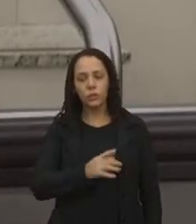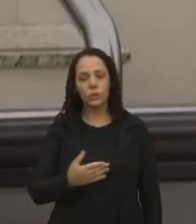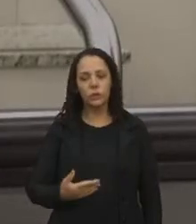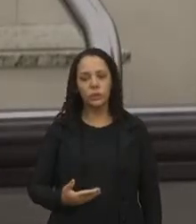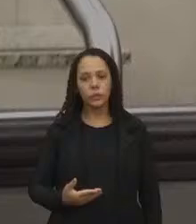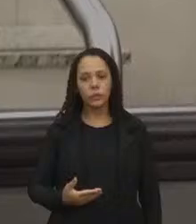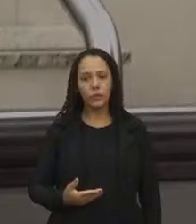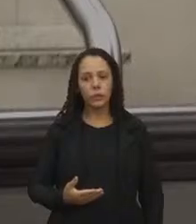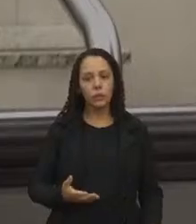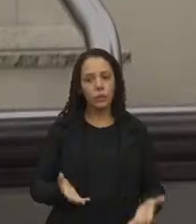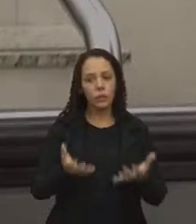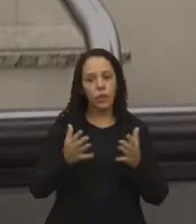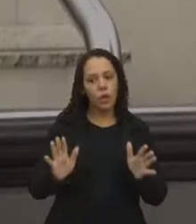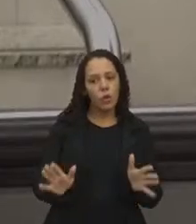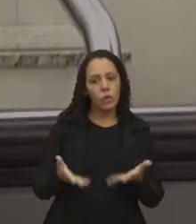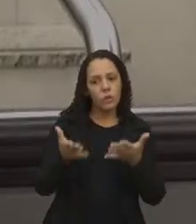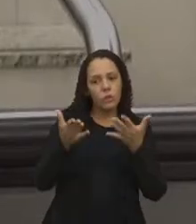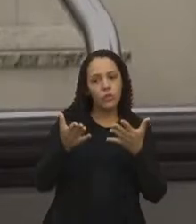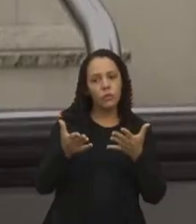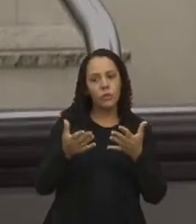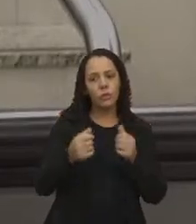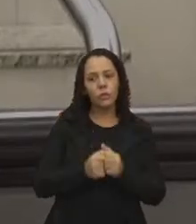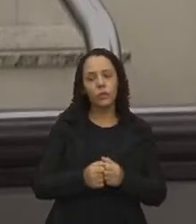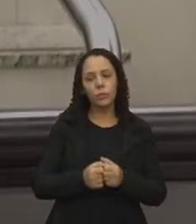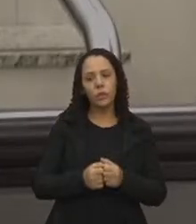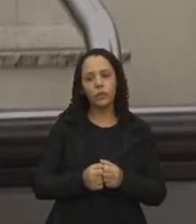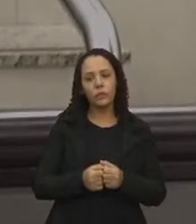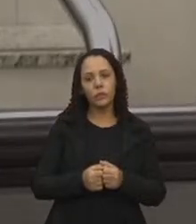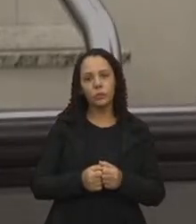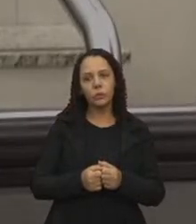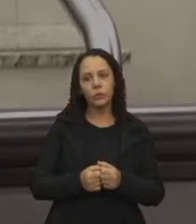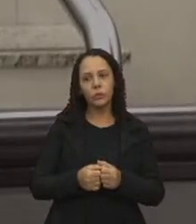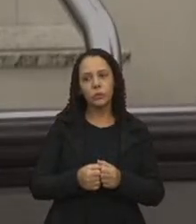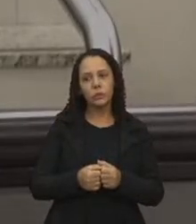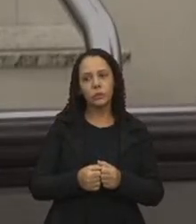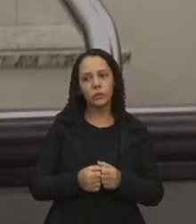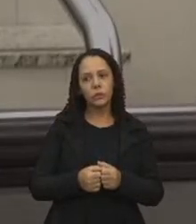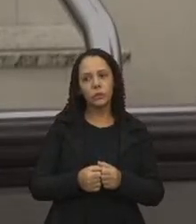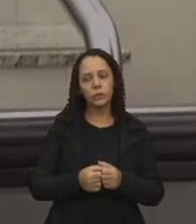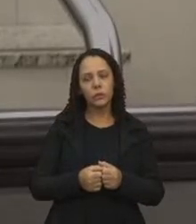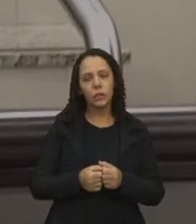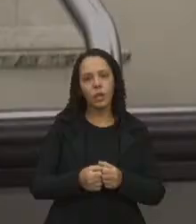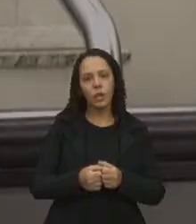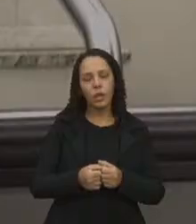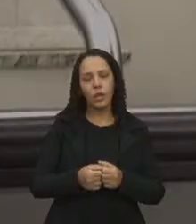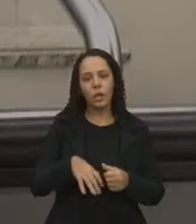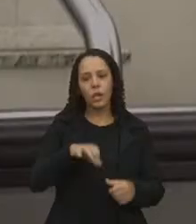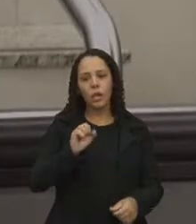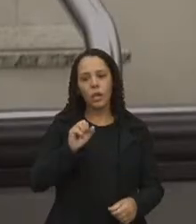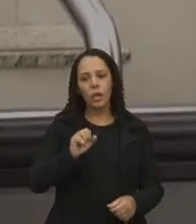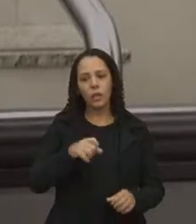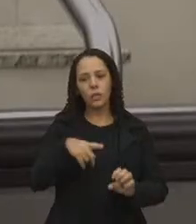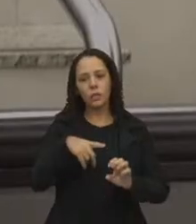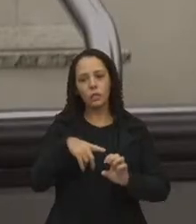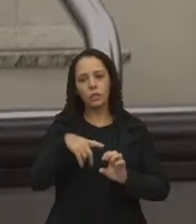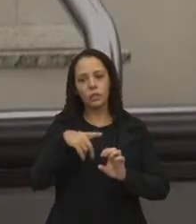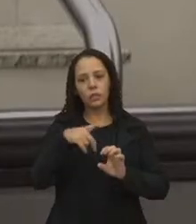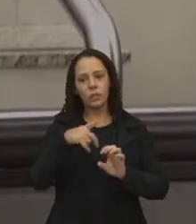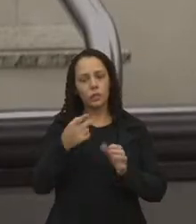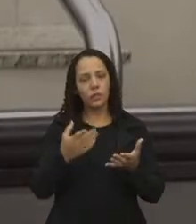eles pretendem incentivar alguma coisa sobre empreendedorismo, pois nós, hoje em dia, sabemos como é